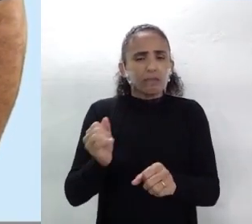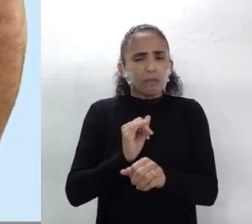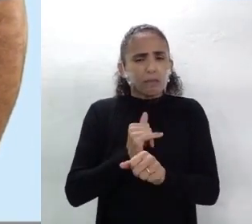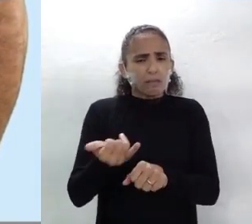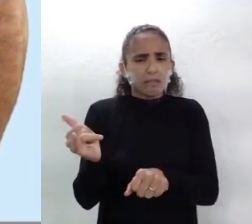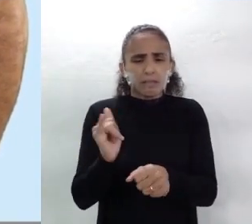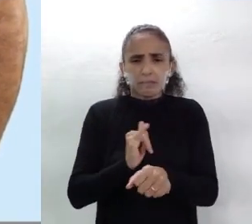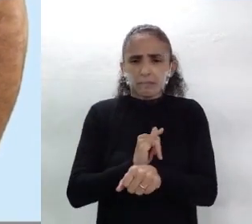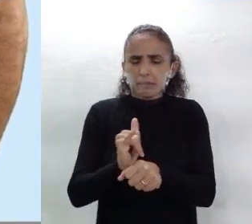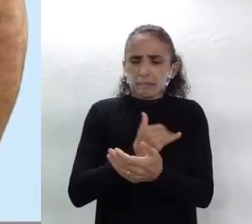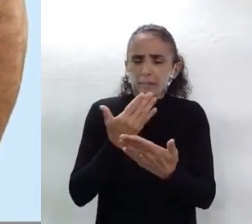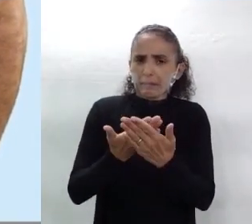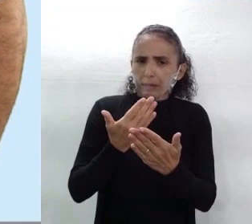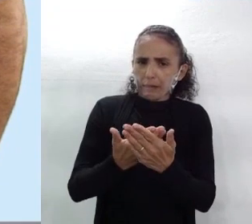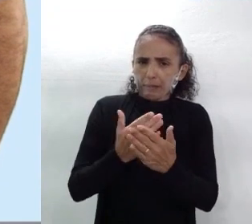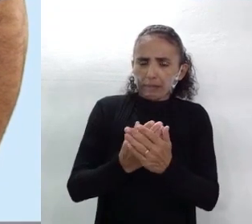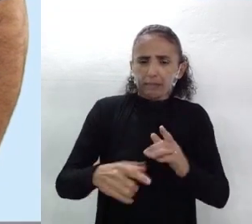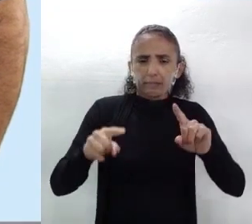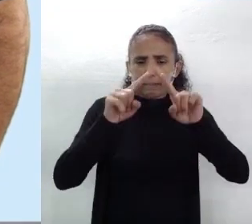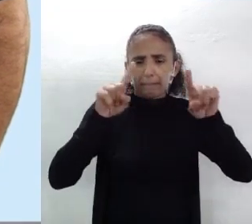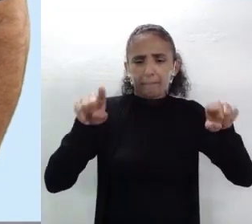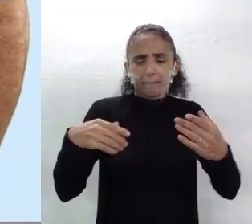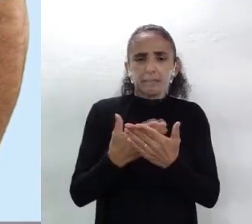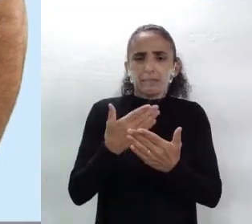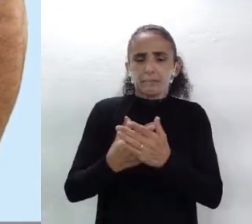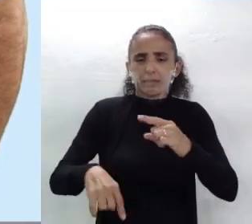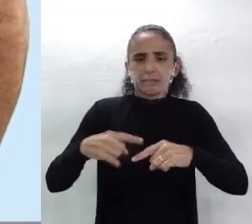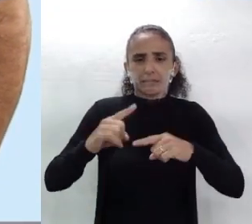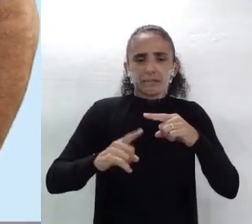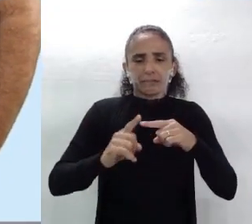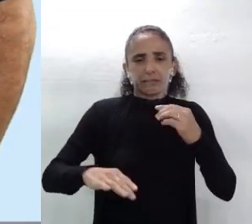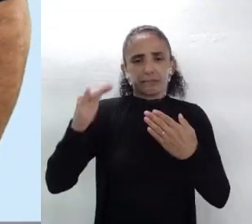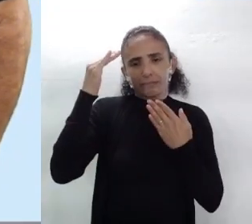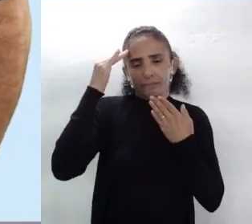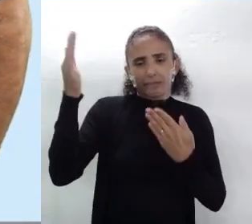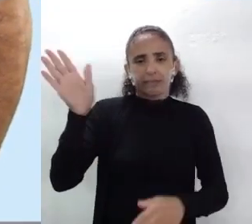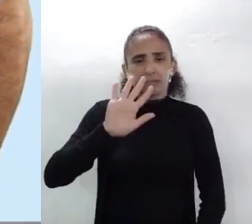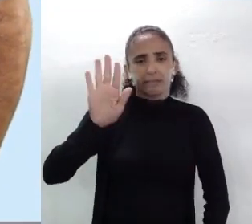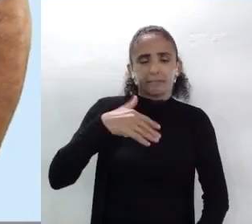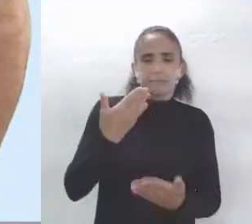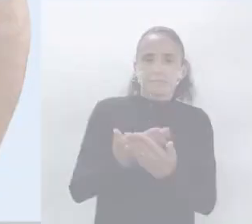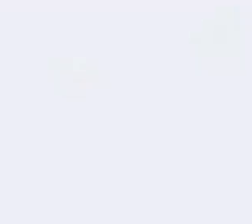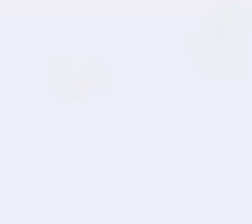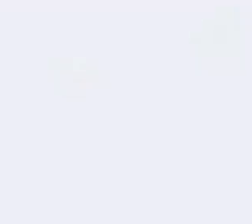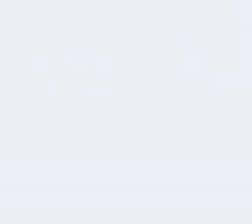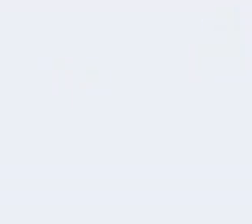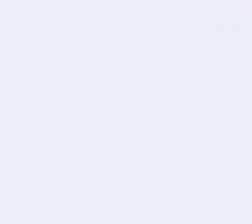lá tem mais desafios e também tem mais material. Obrigado e até a próxima aula.